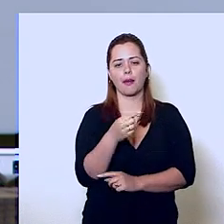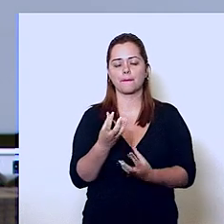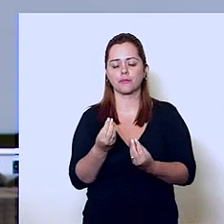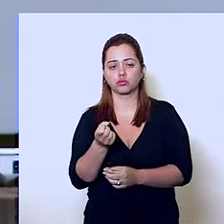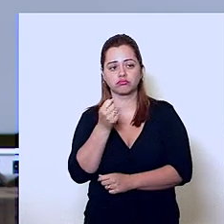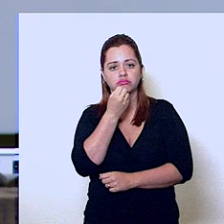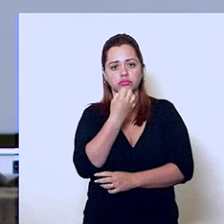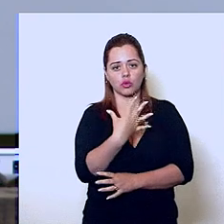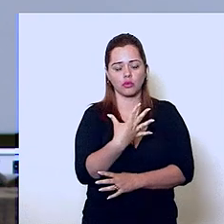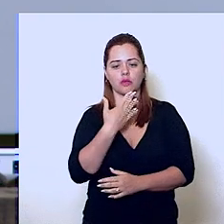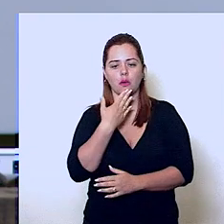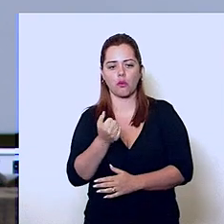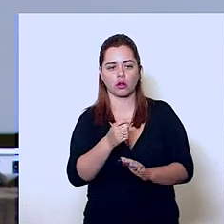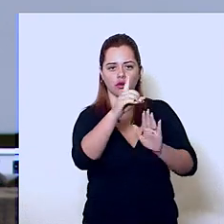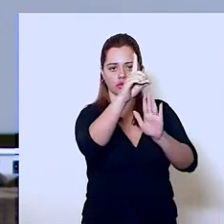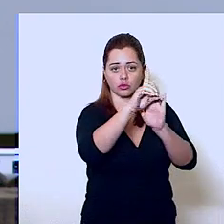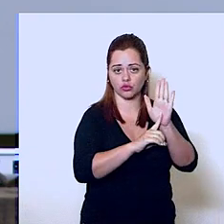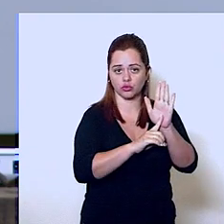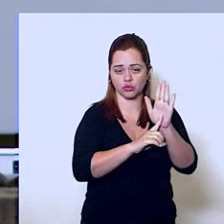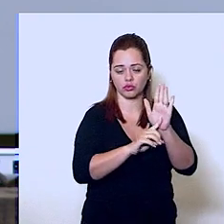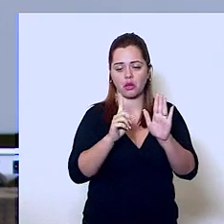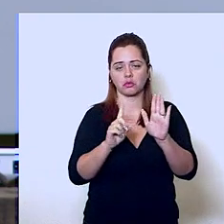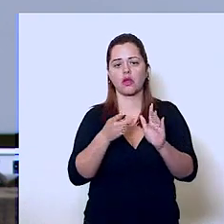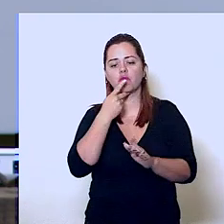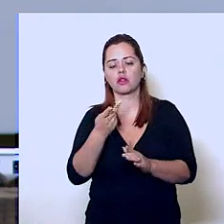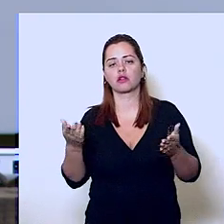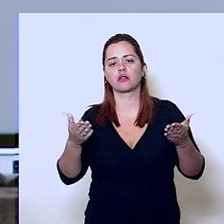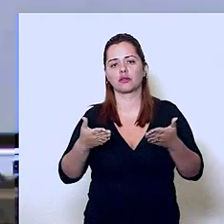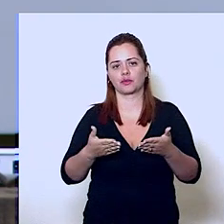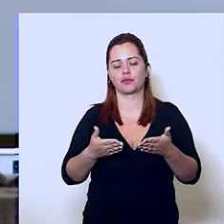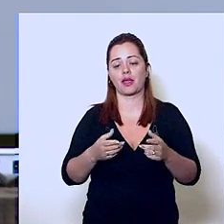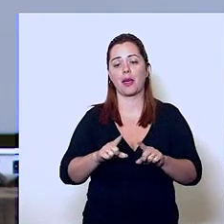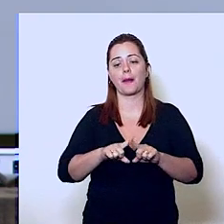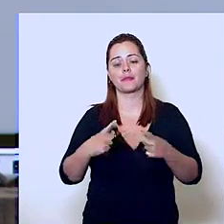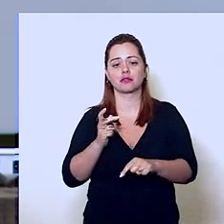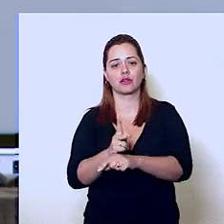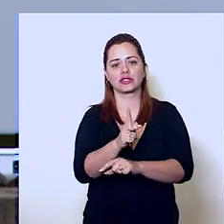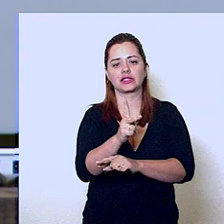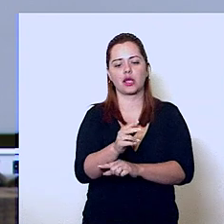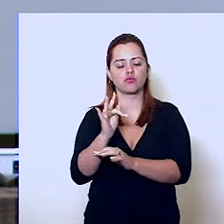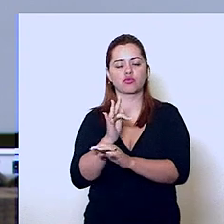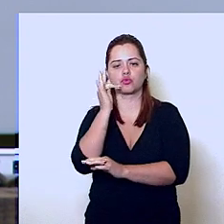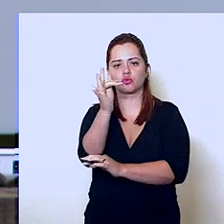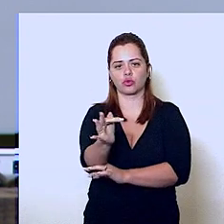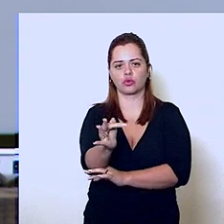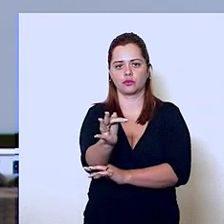discurso não é o discurso que nós estamos fazendo aqui hoje, o melhor discurso é sempre o que está no futuro.